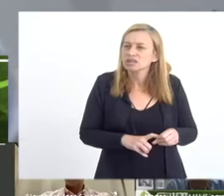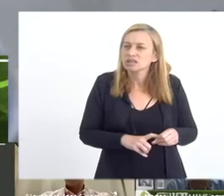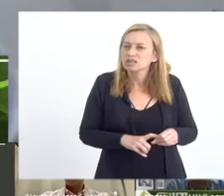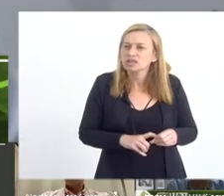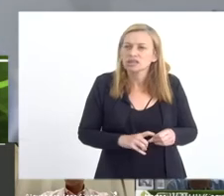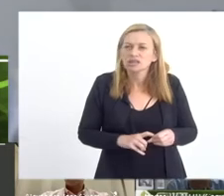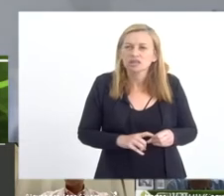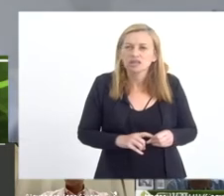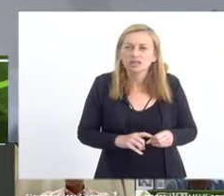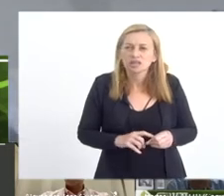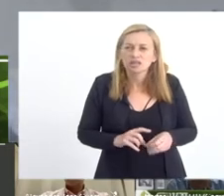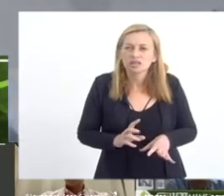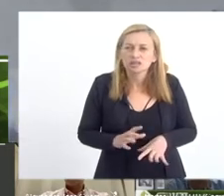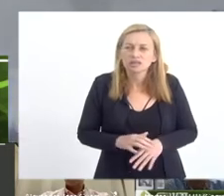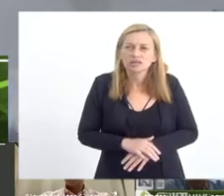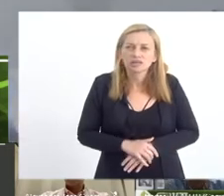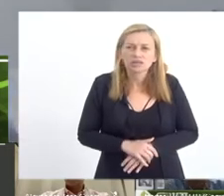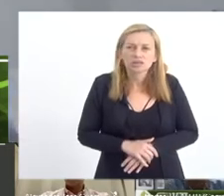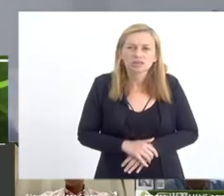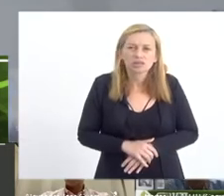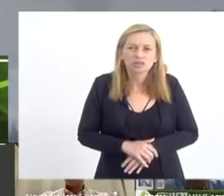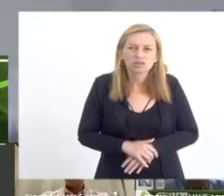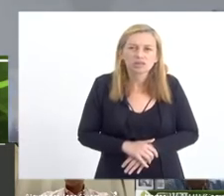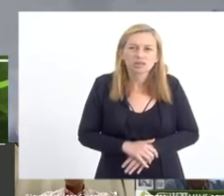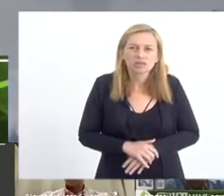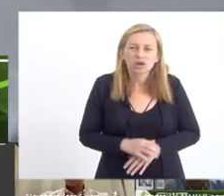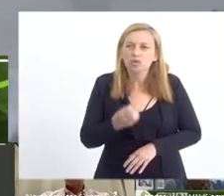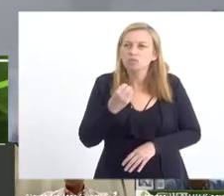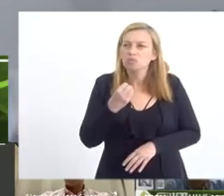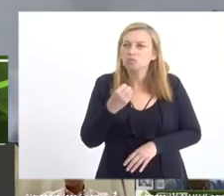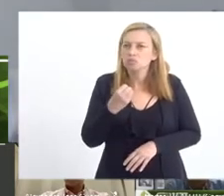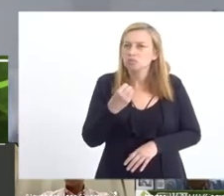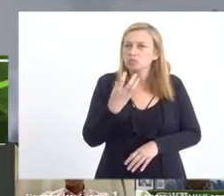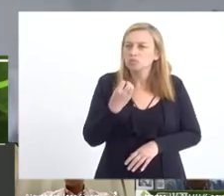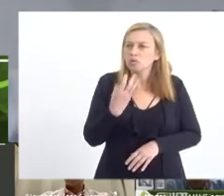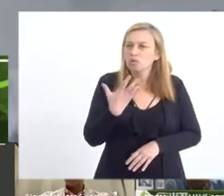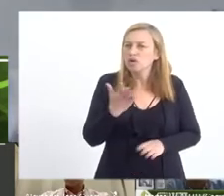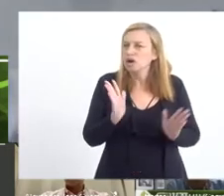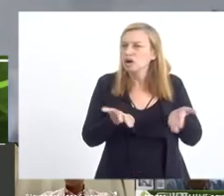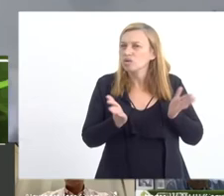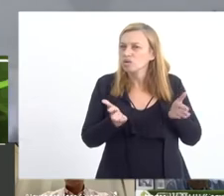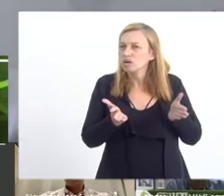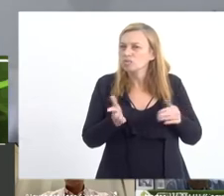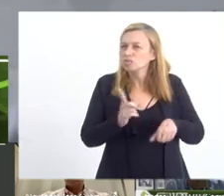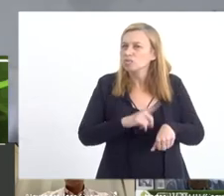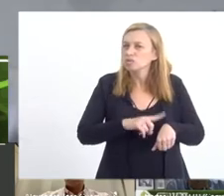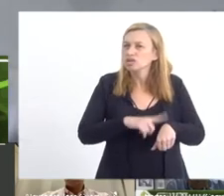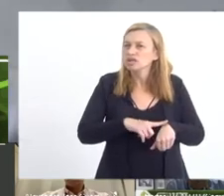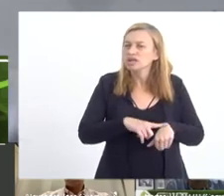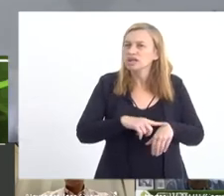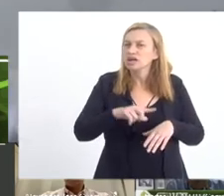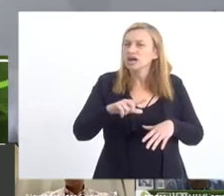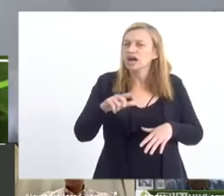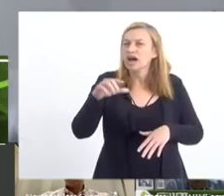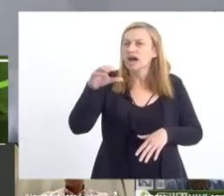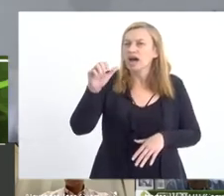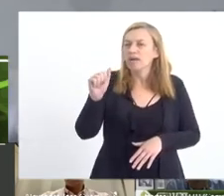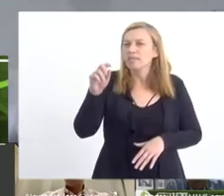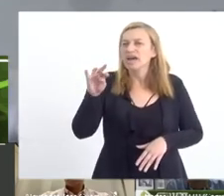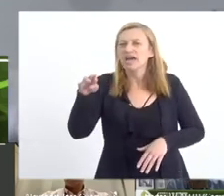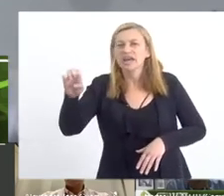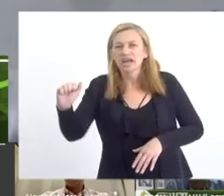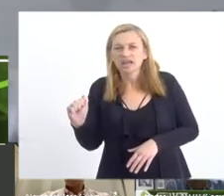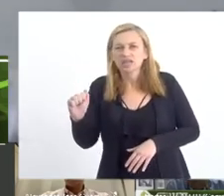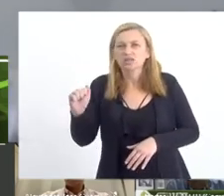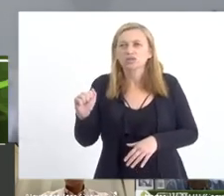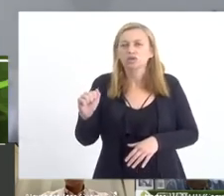vamos dizer, a gente tem uma boa oferta agora. Pois América do Norte, a gente ficou um bom tempo só com